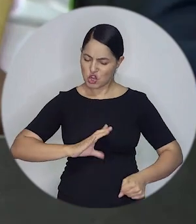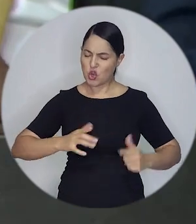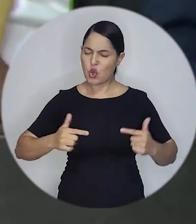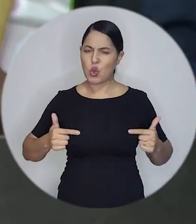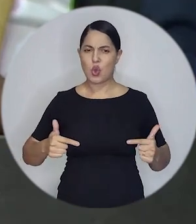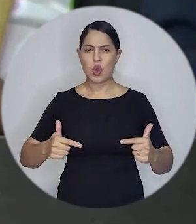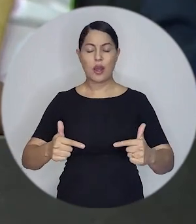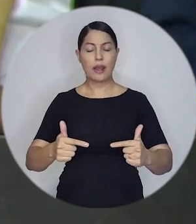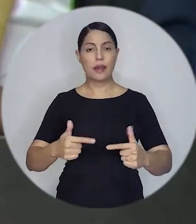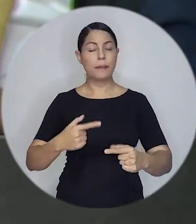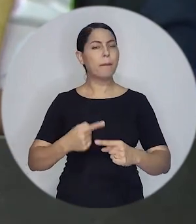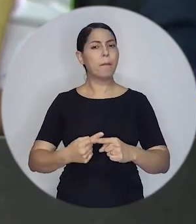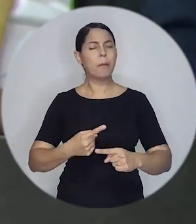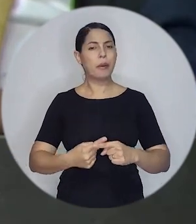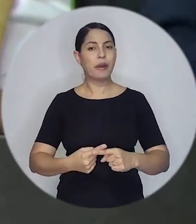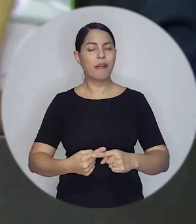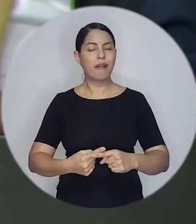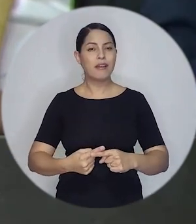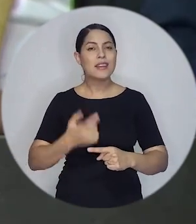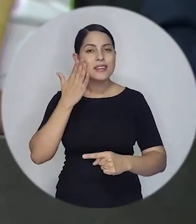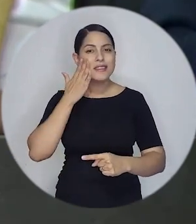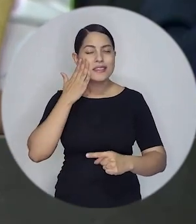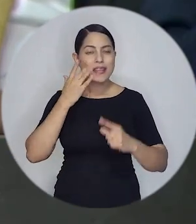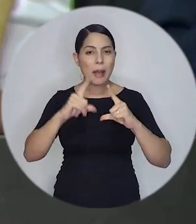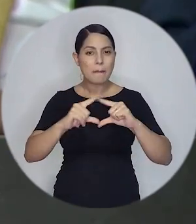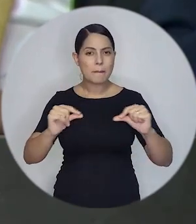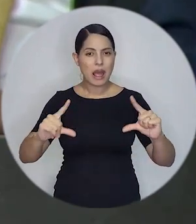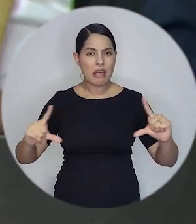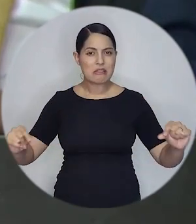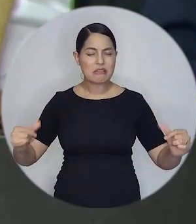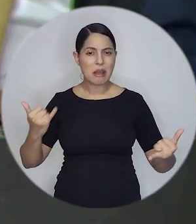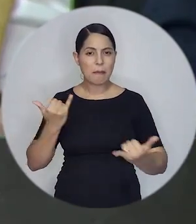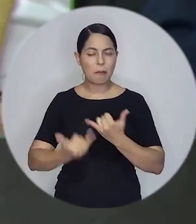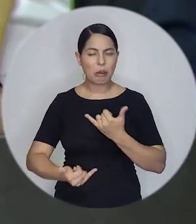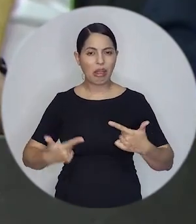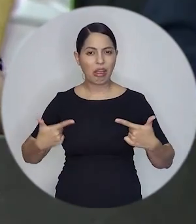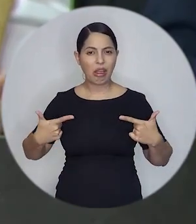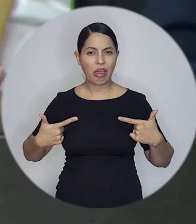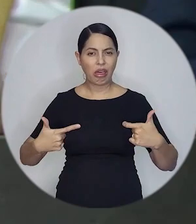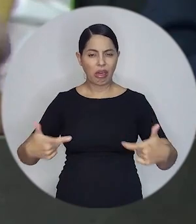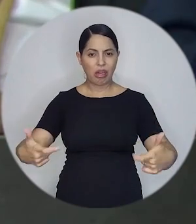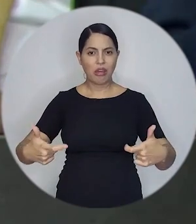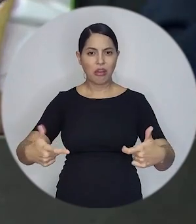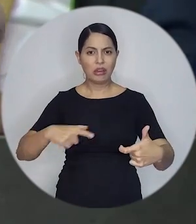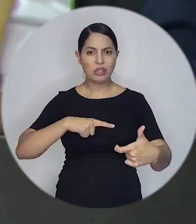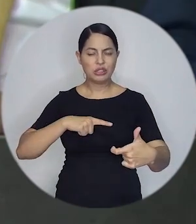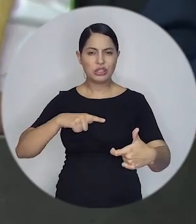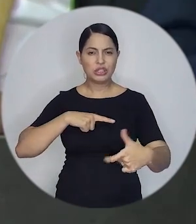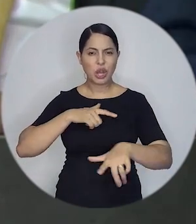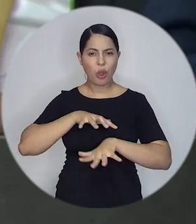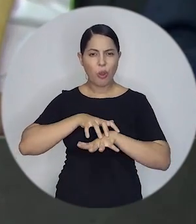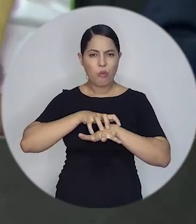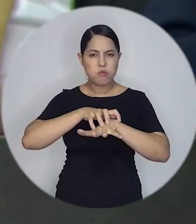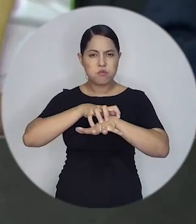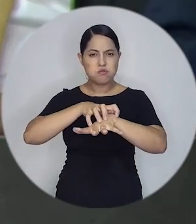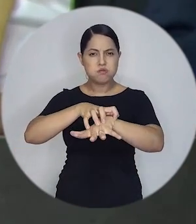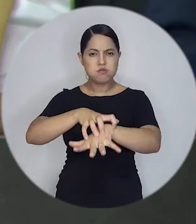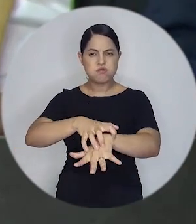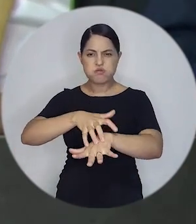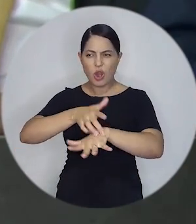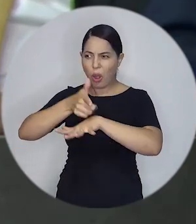e de extrema coragem, porque Brasília era um como é que se diz, um estado de guerra, tanques nas ruas, ninguém podia